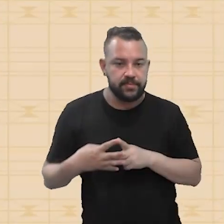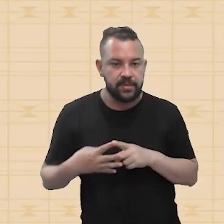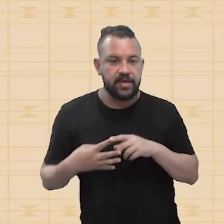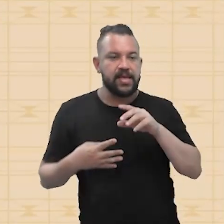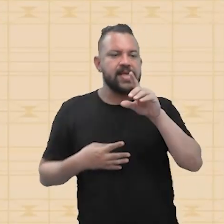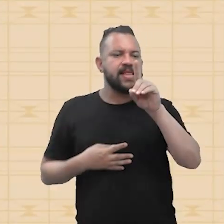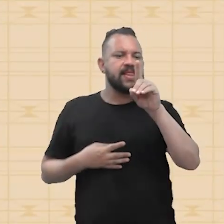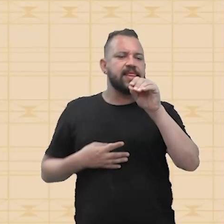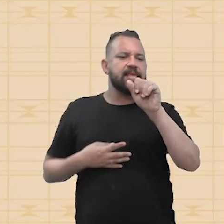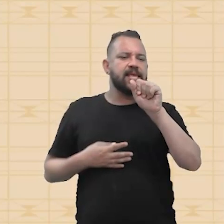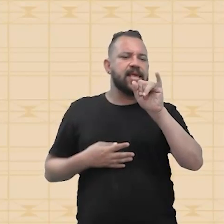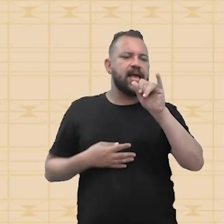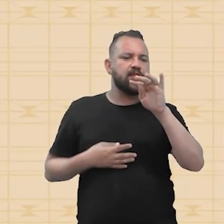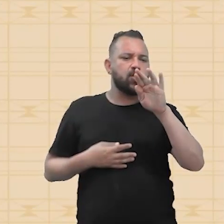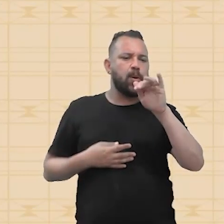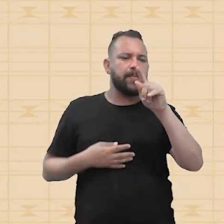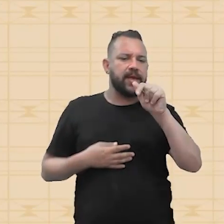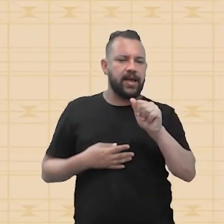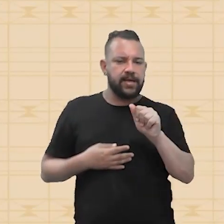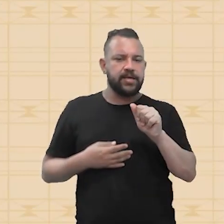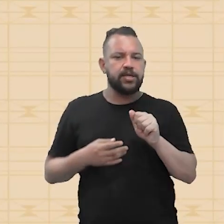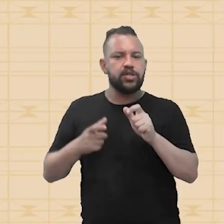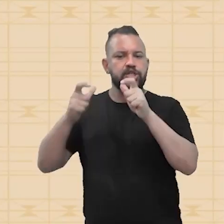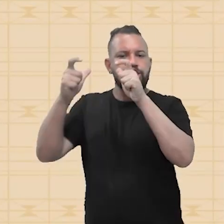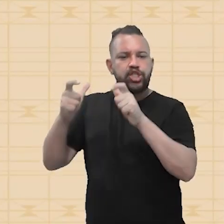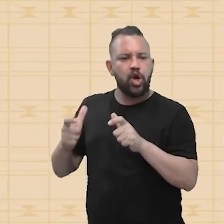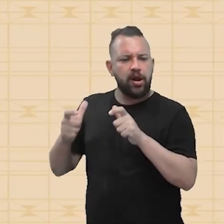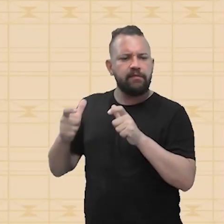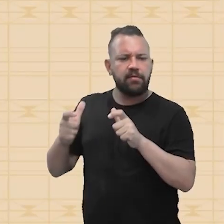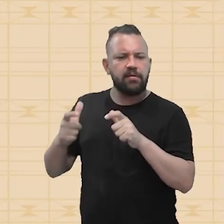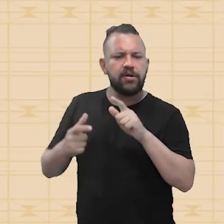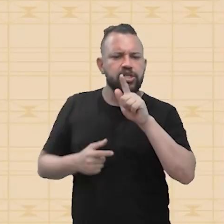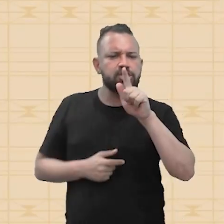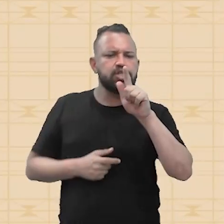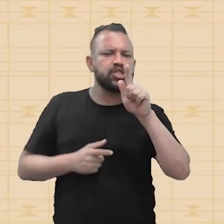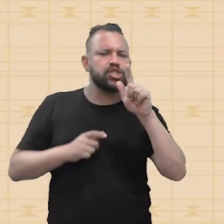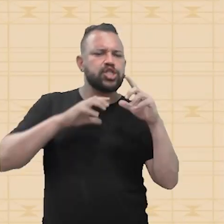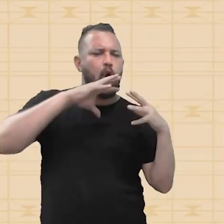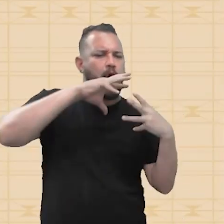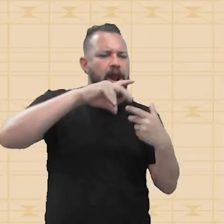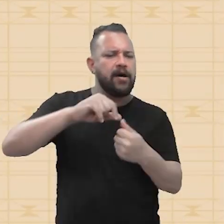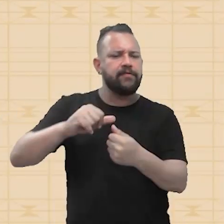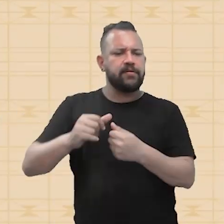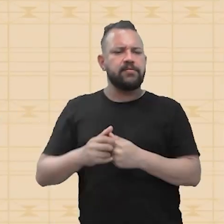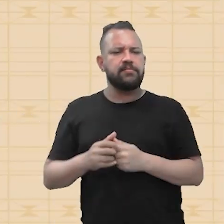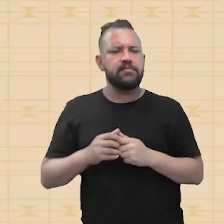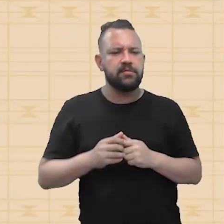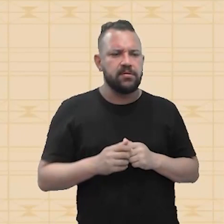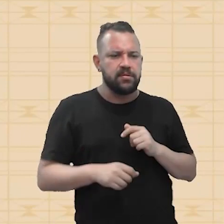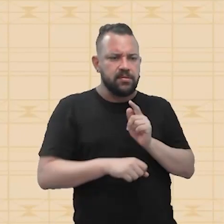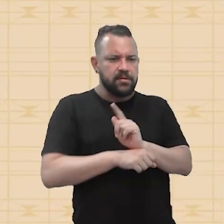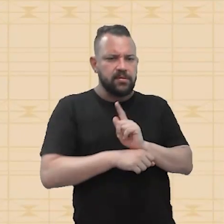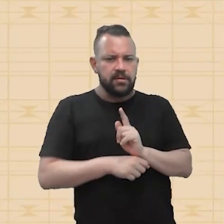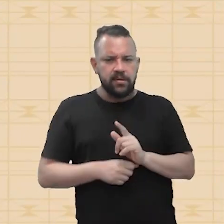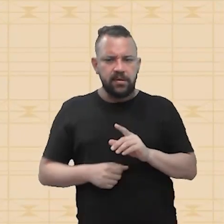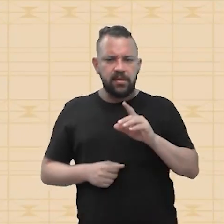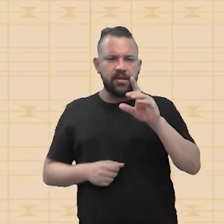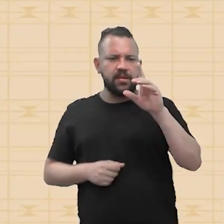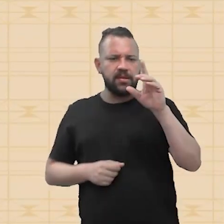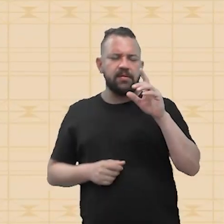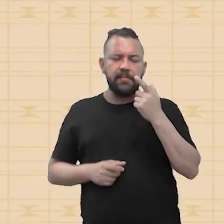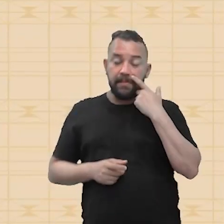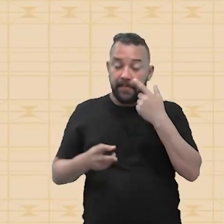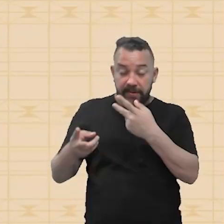diatópica, geográfica. A variação geográfica, não é? Chamada de diatópica, então